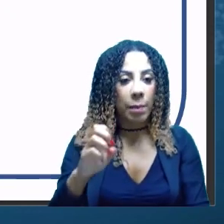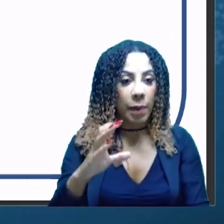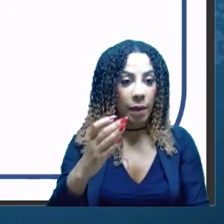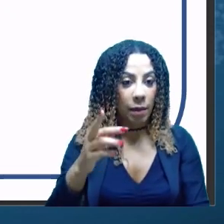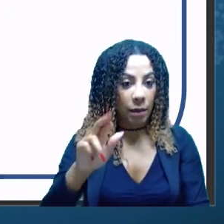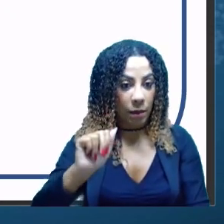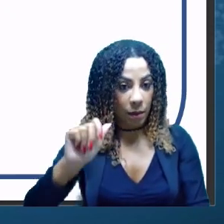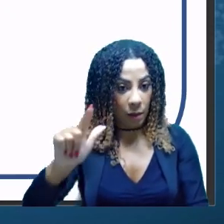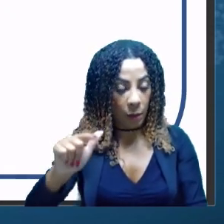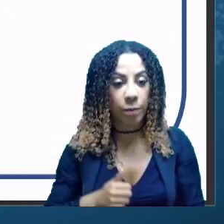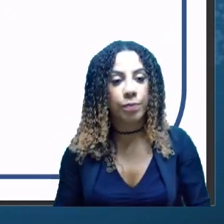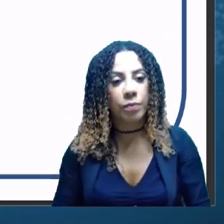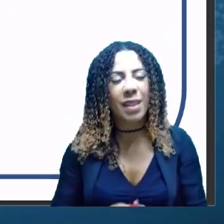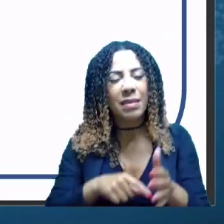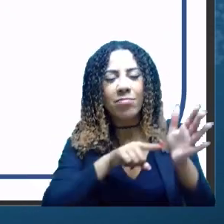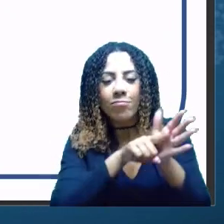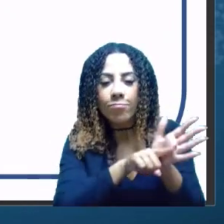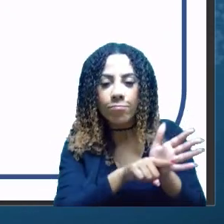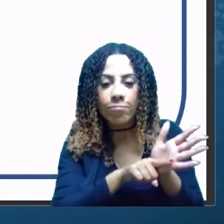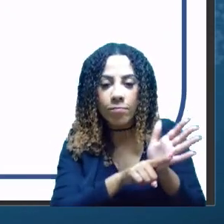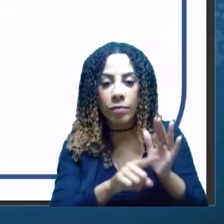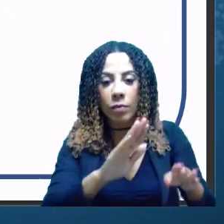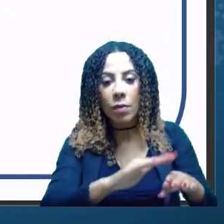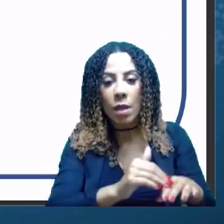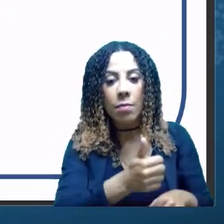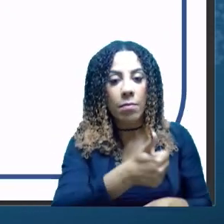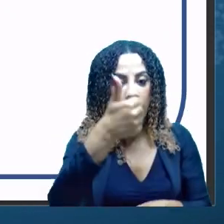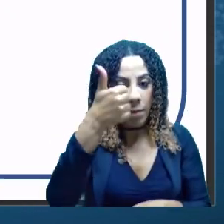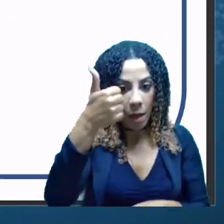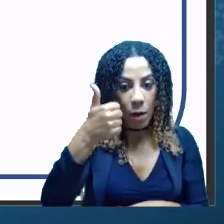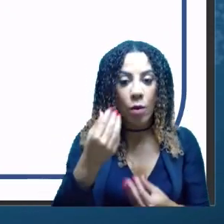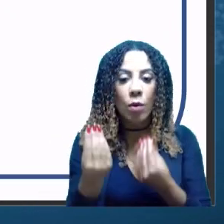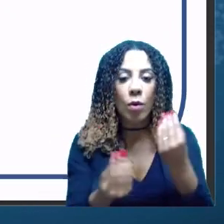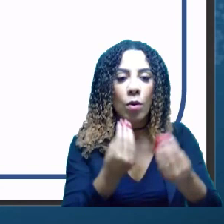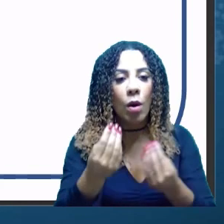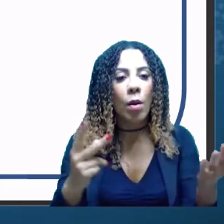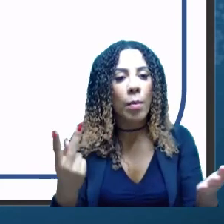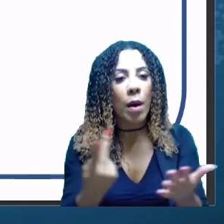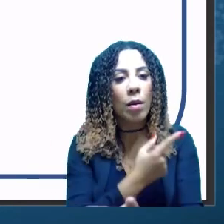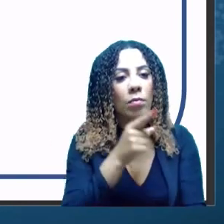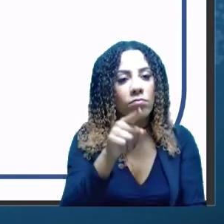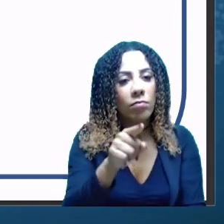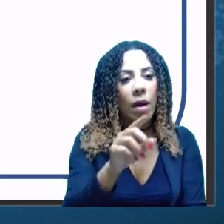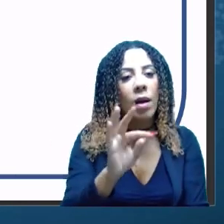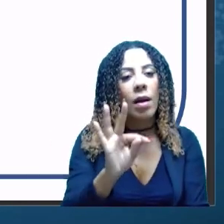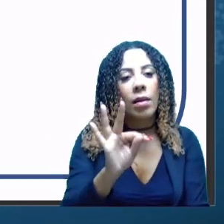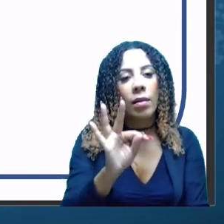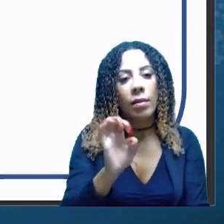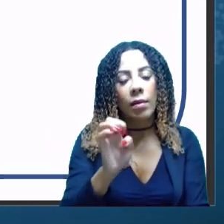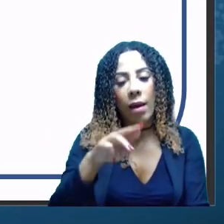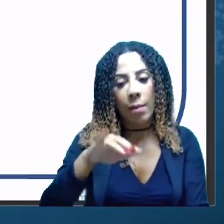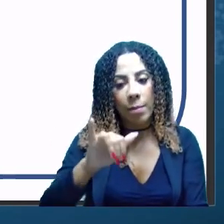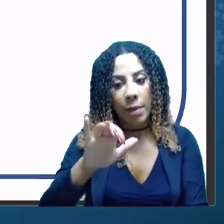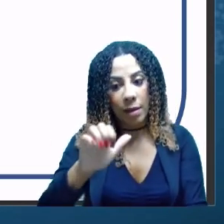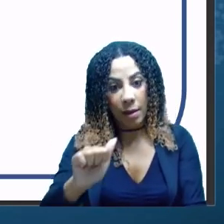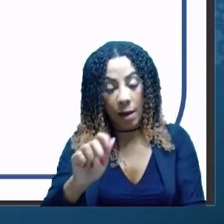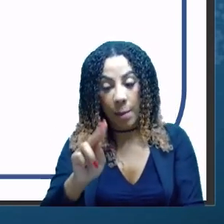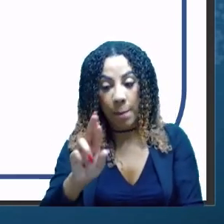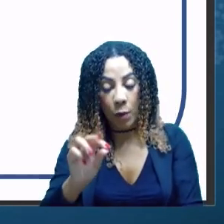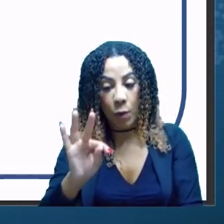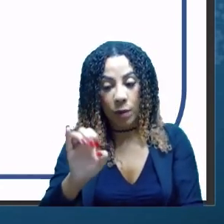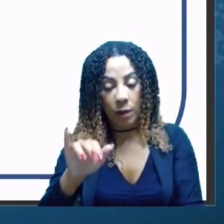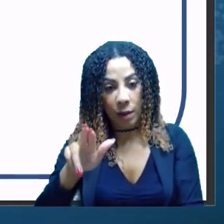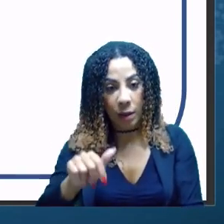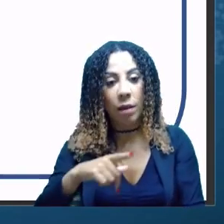Para investigar melhor a cinética térmica, a dinâmica da cinética térmica dessa proteína N, ela foi submetida, então, a uma análise de fluorimetria,